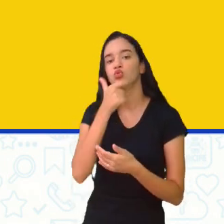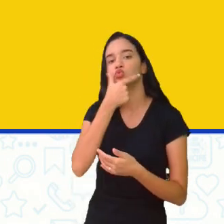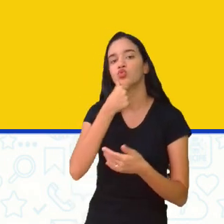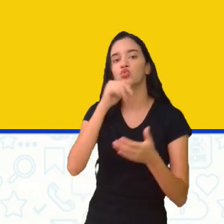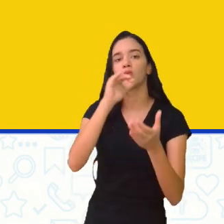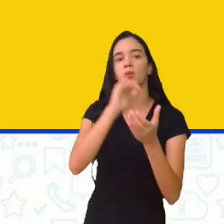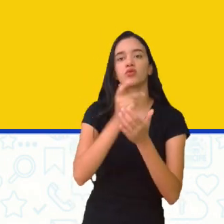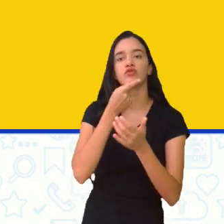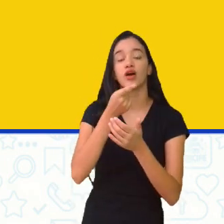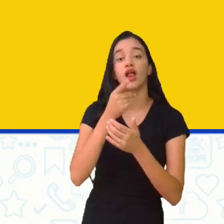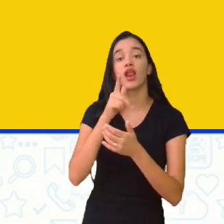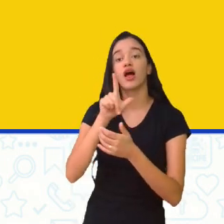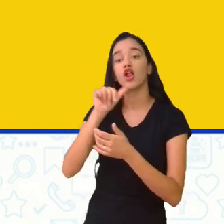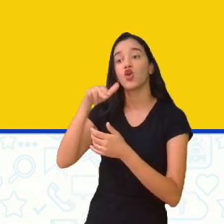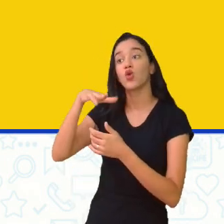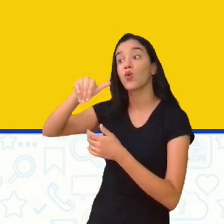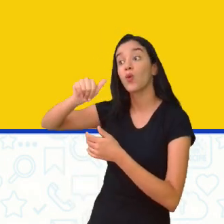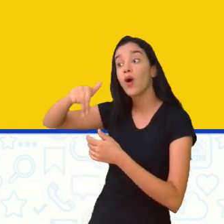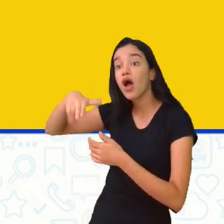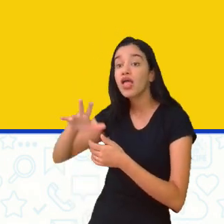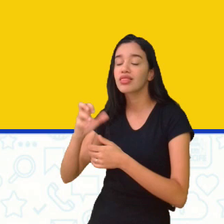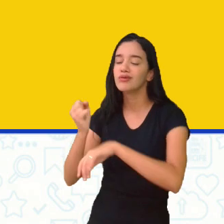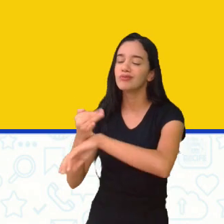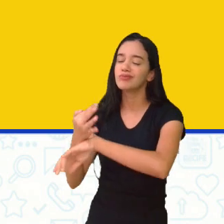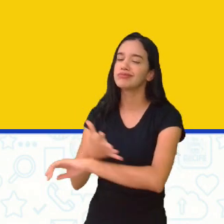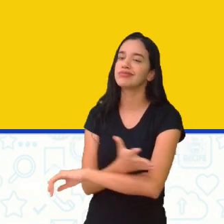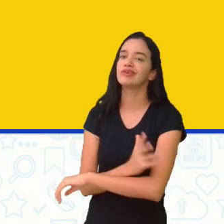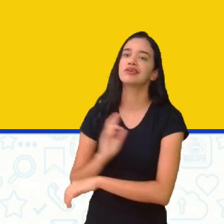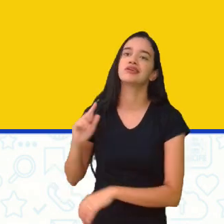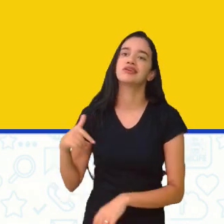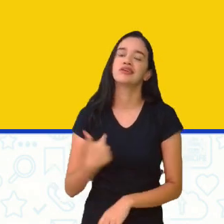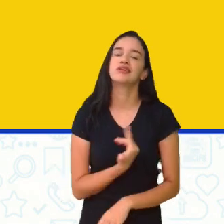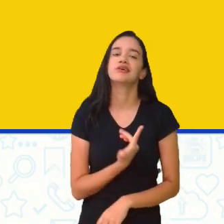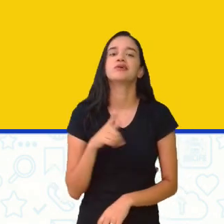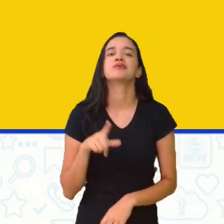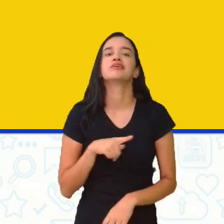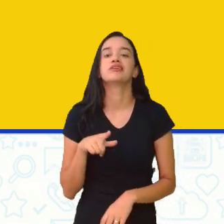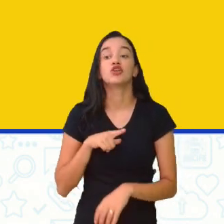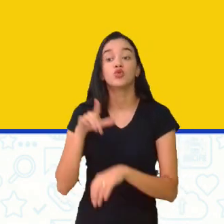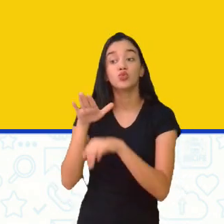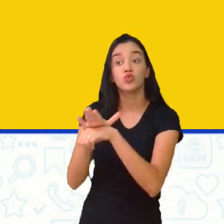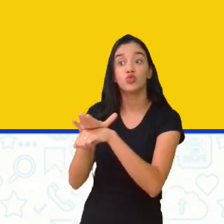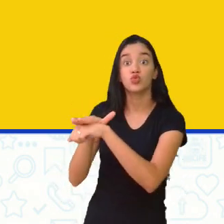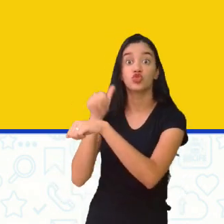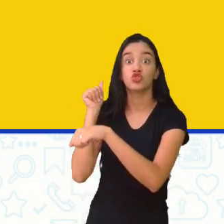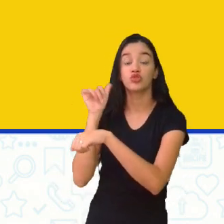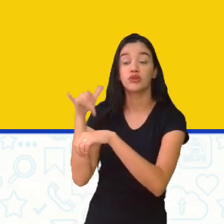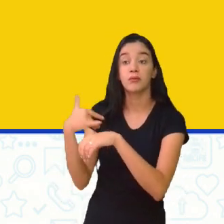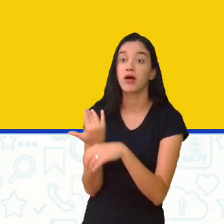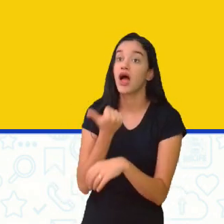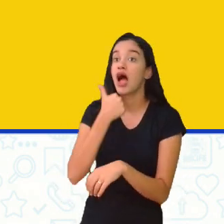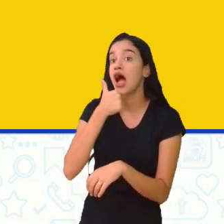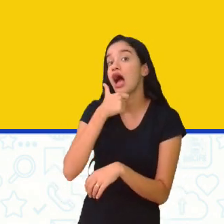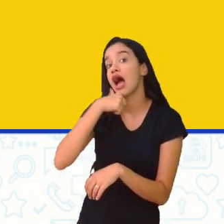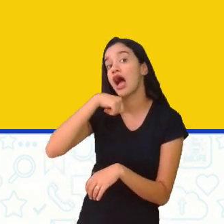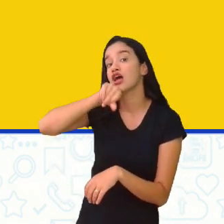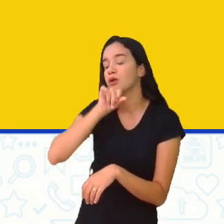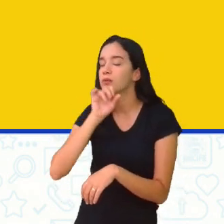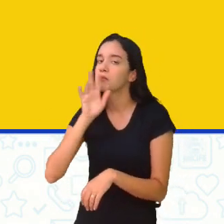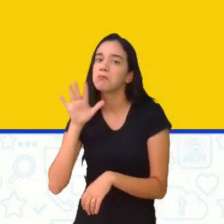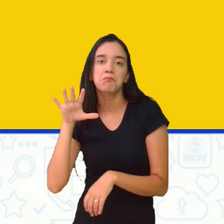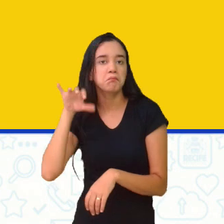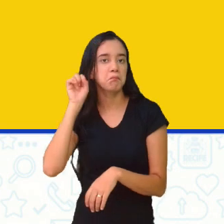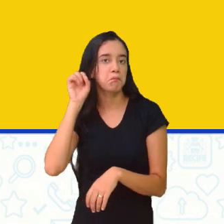assim, Luana, o esposo gritou emocionado. Então, nós temos aí um chamamento, né? A esposa não estava ouvindo, ele